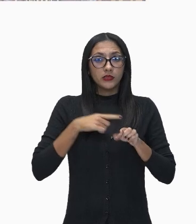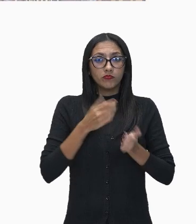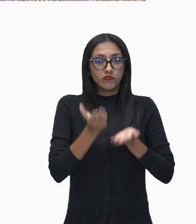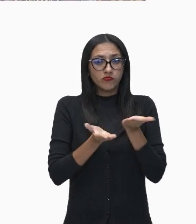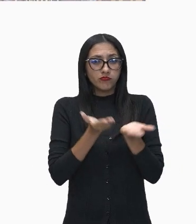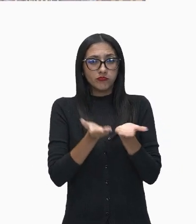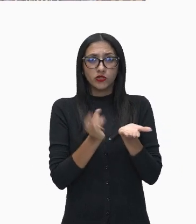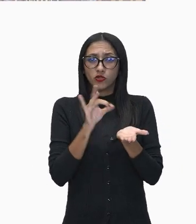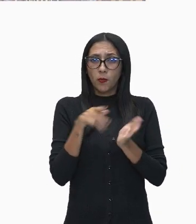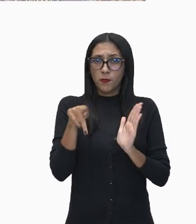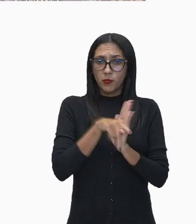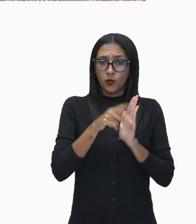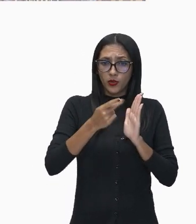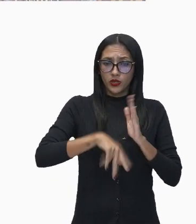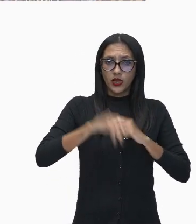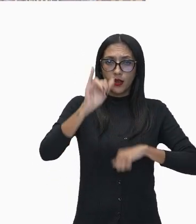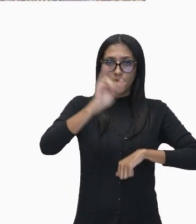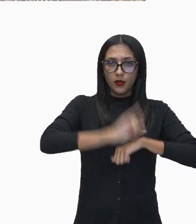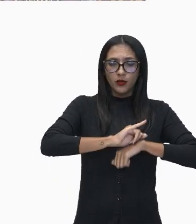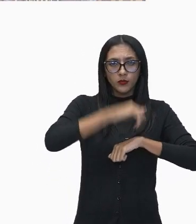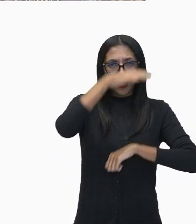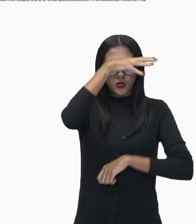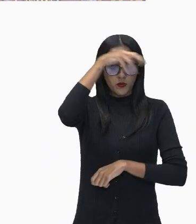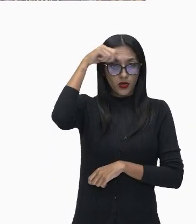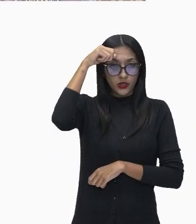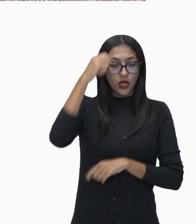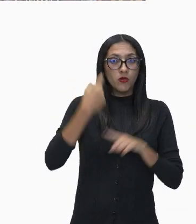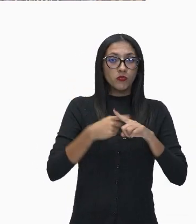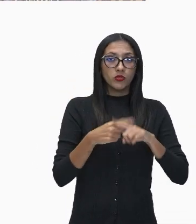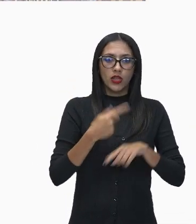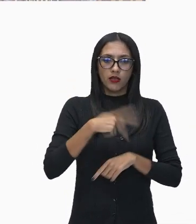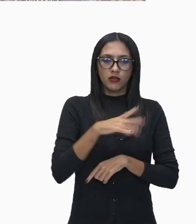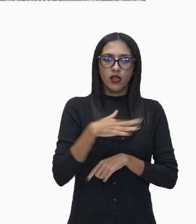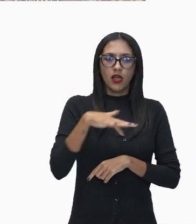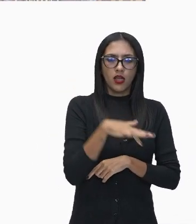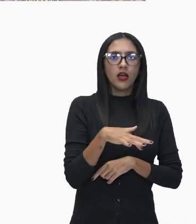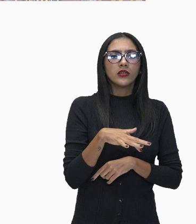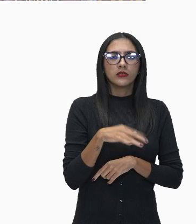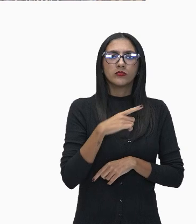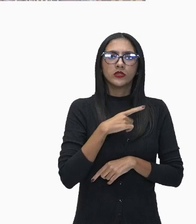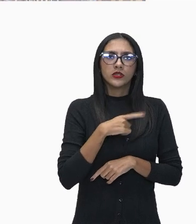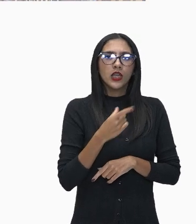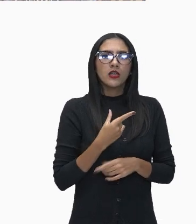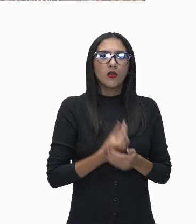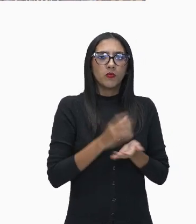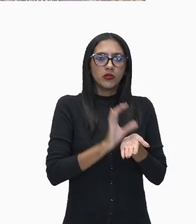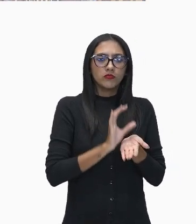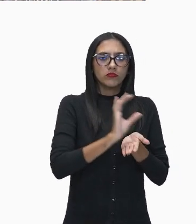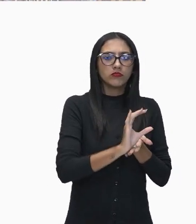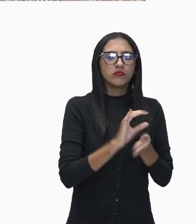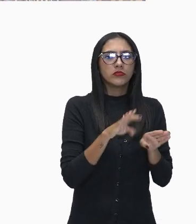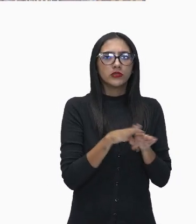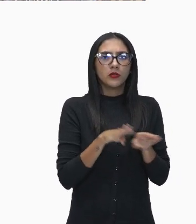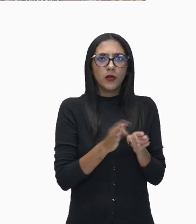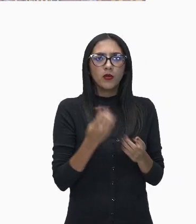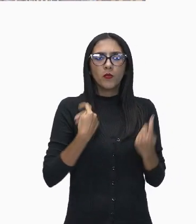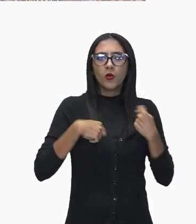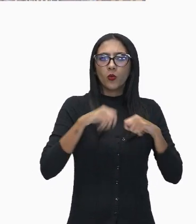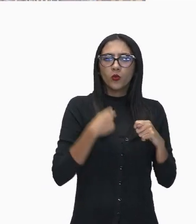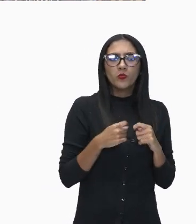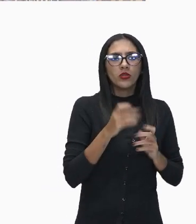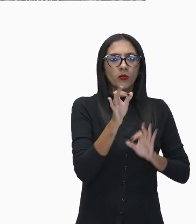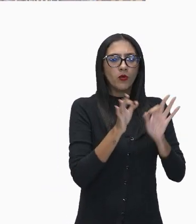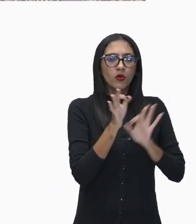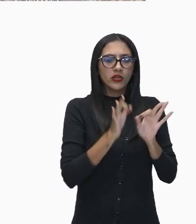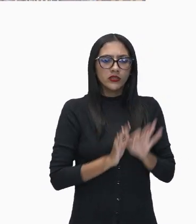disponível aqui na cidade de Manaus porque a grande concentração da renda e dos maiores salários e dos